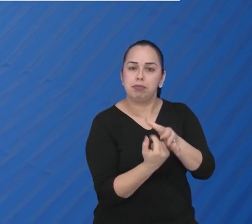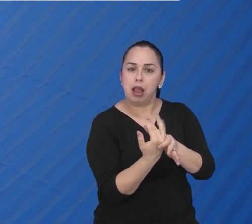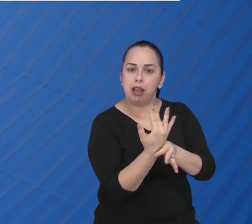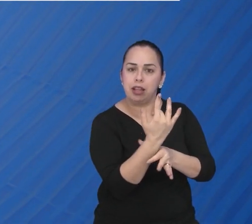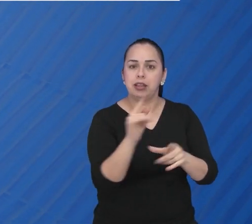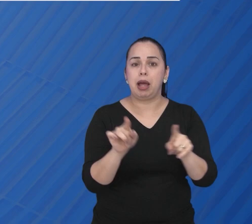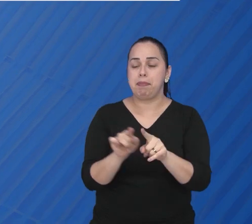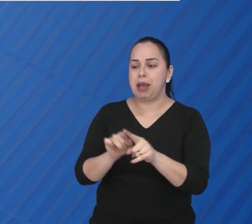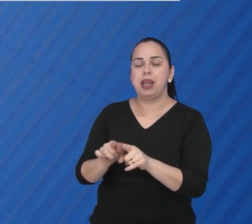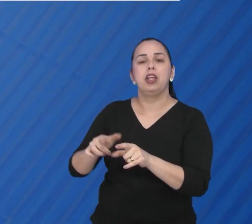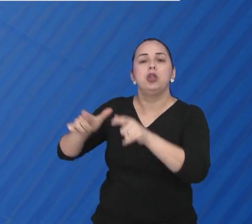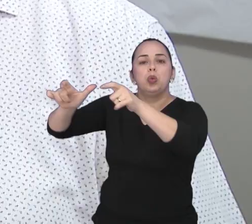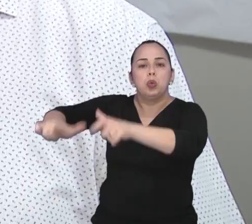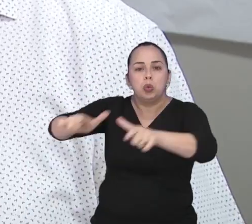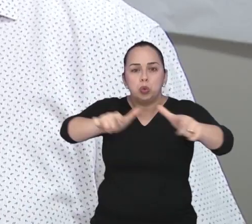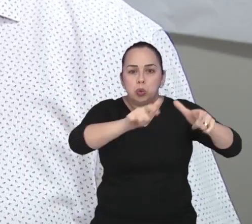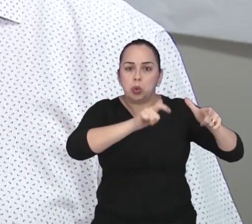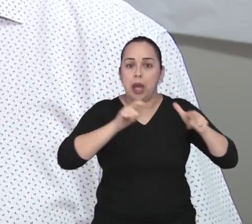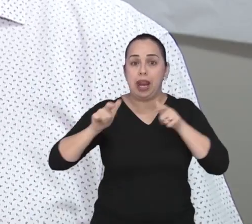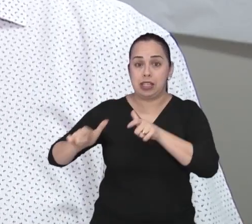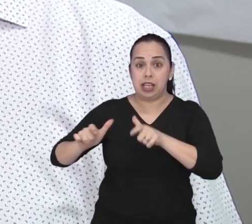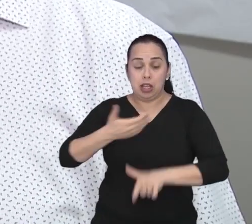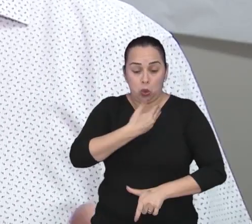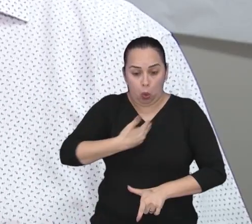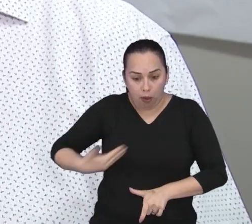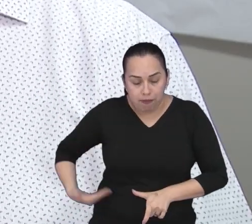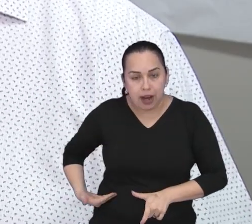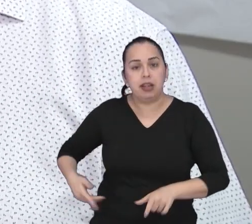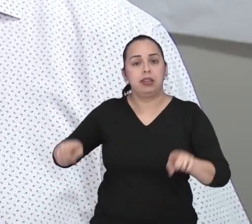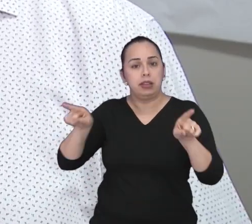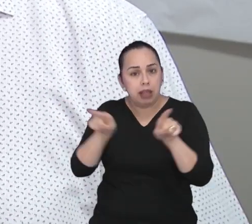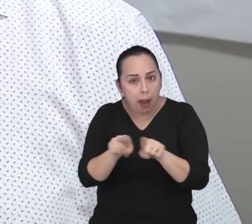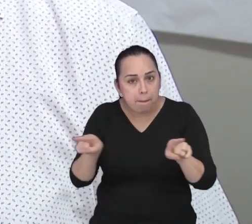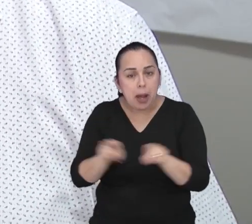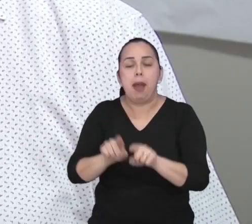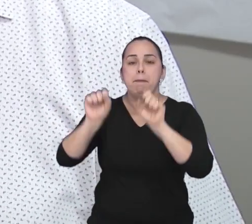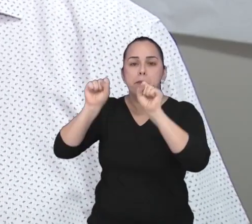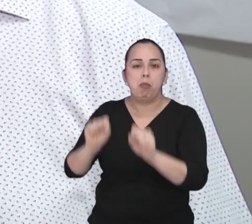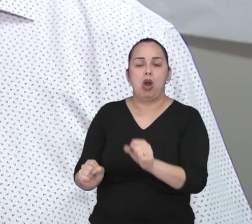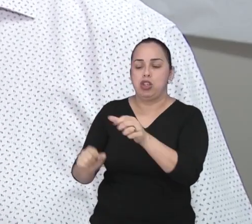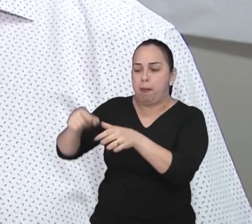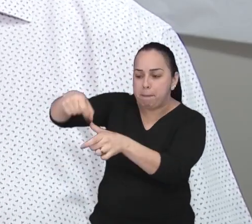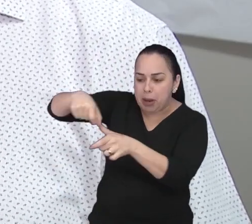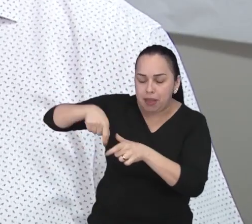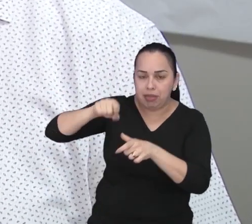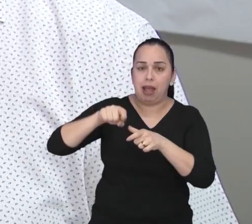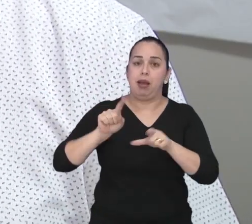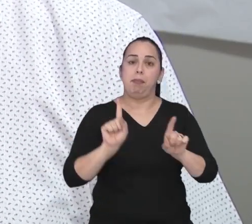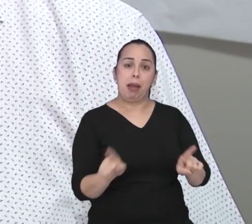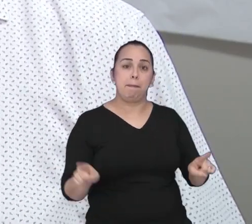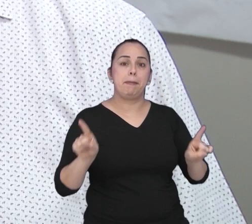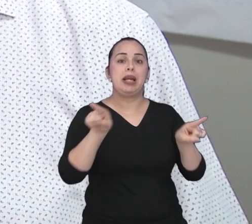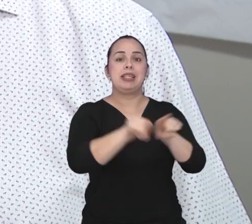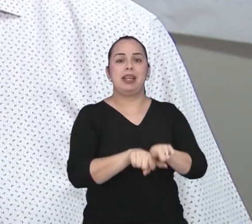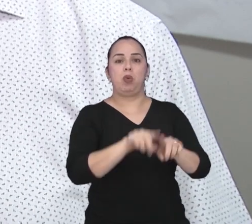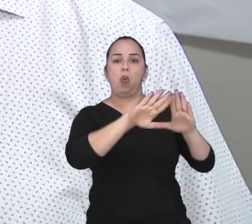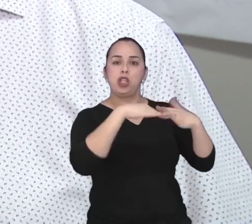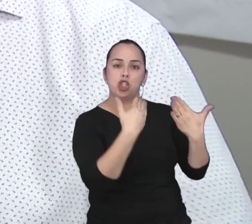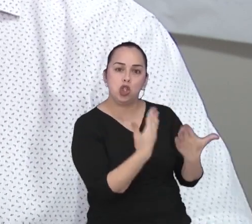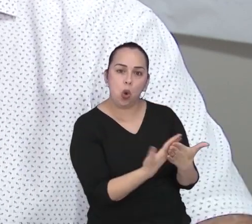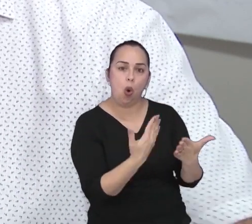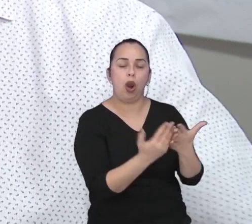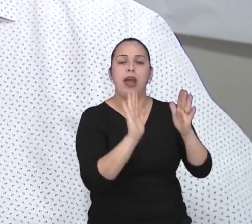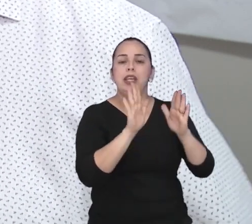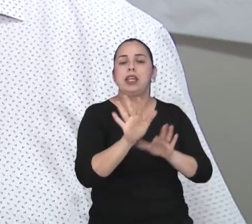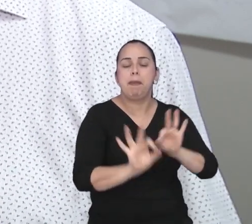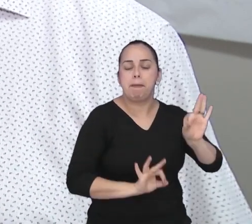delas nos espaços públicos. É muito legal a gente fazer a parceria com as hortas comunitárias, com escolas que já fazem